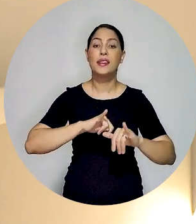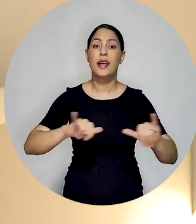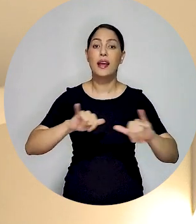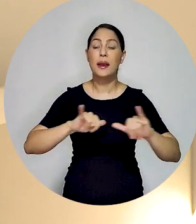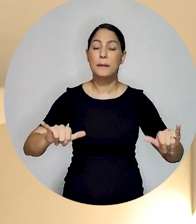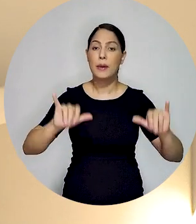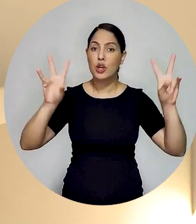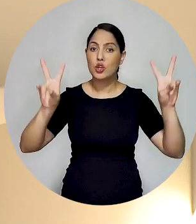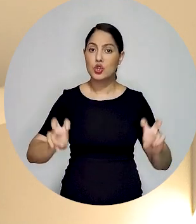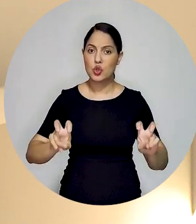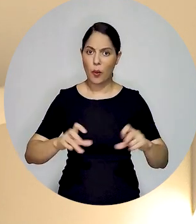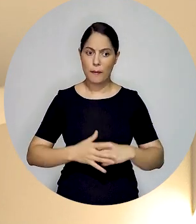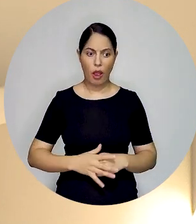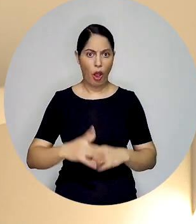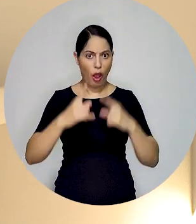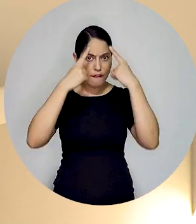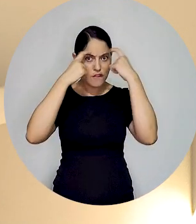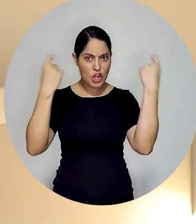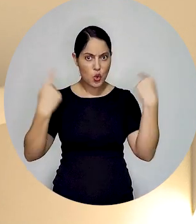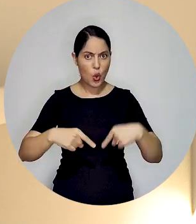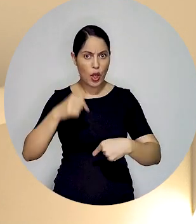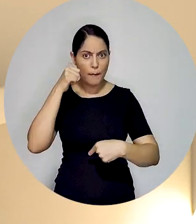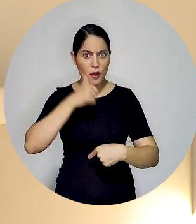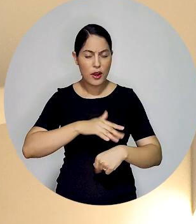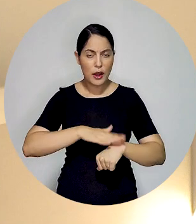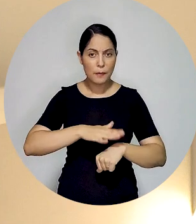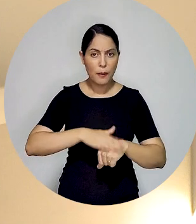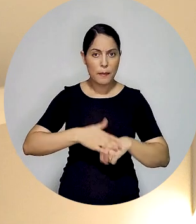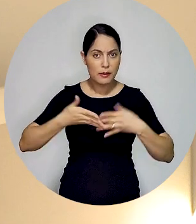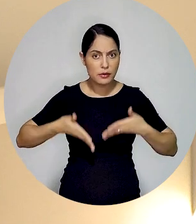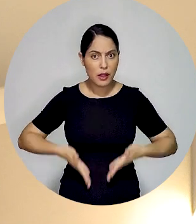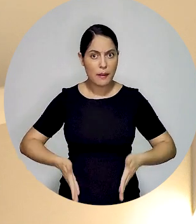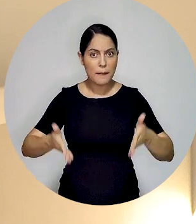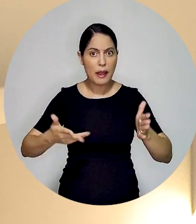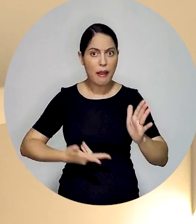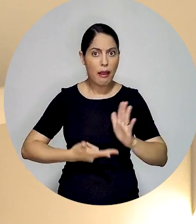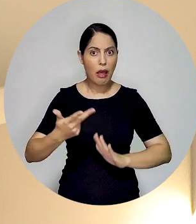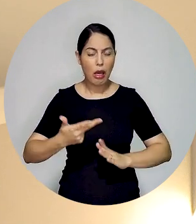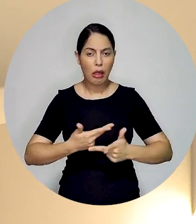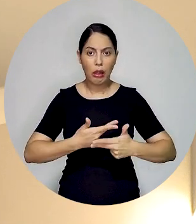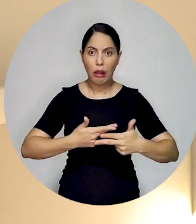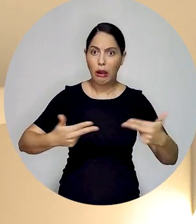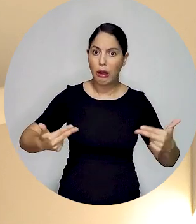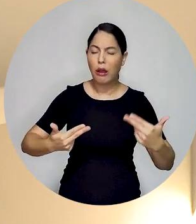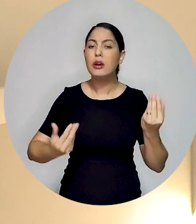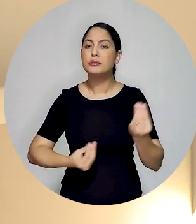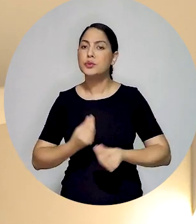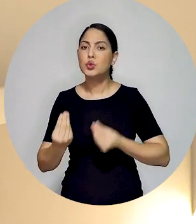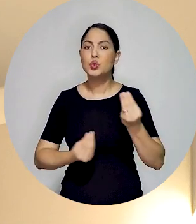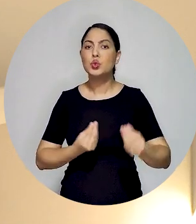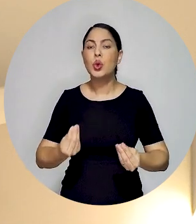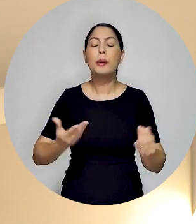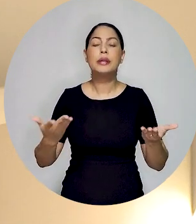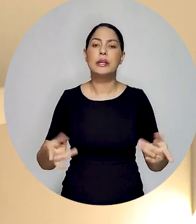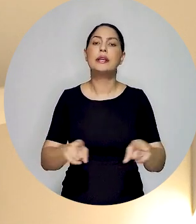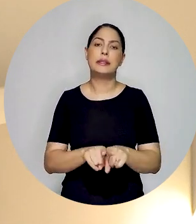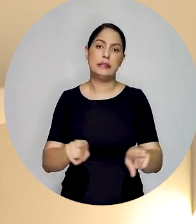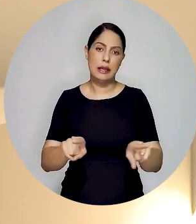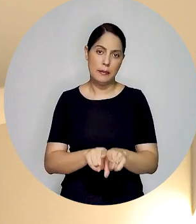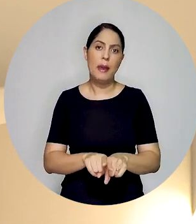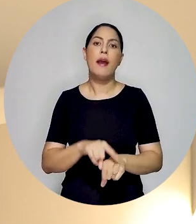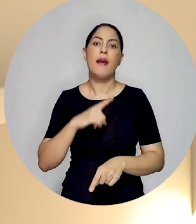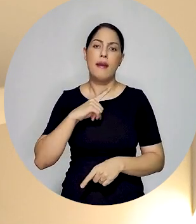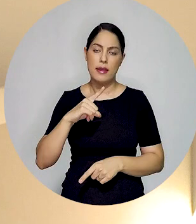planejamento futuro, sobre as nossas campanhas de violência obstétrica, falamos um pouco também sobre o assédio e sobre a paridade da nossa